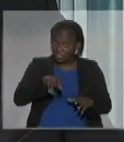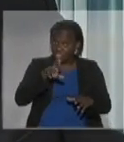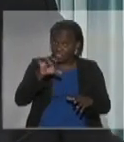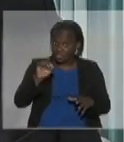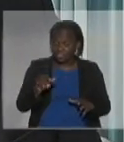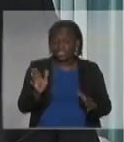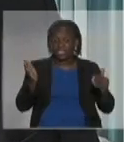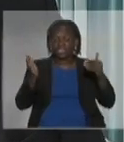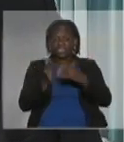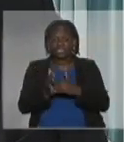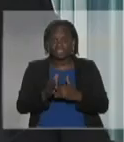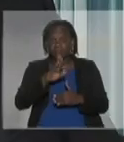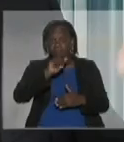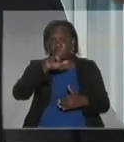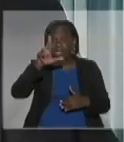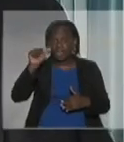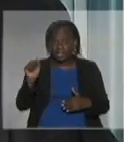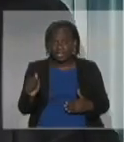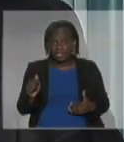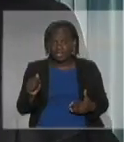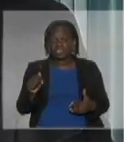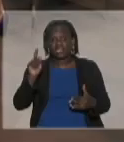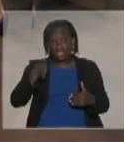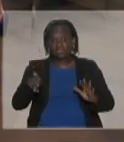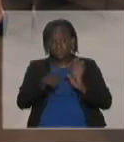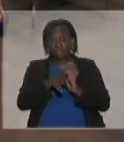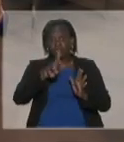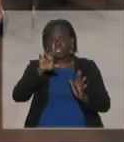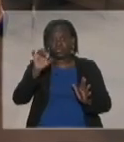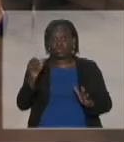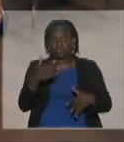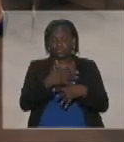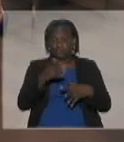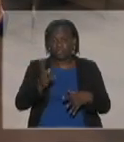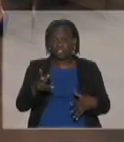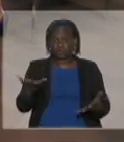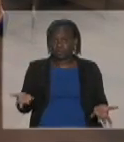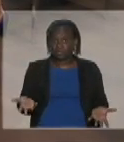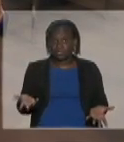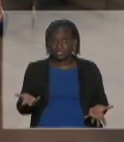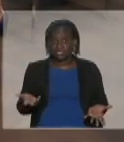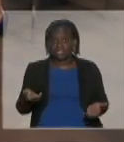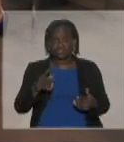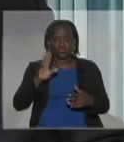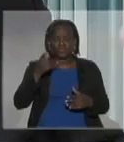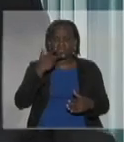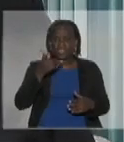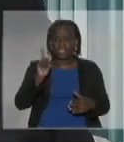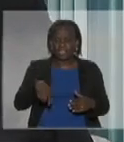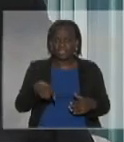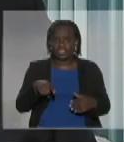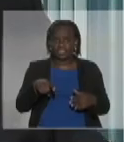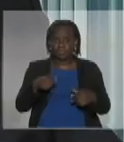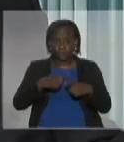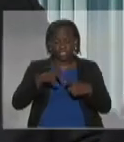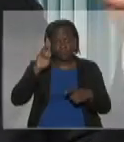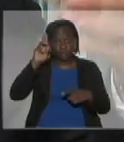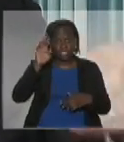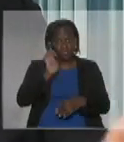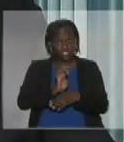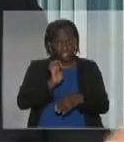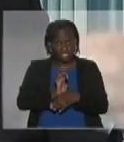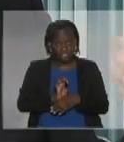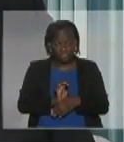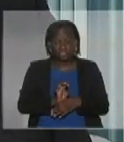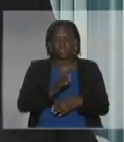Rio de Janeiro, e termina na Barra da Tijuca, que é no município do Rio de Janeiro. E ele é considerado, porque está sob a